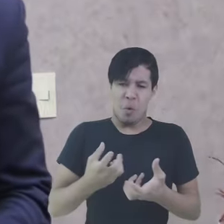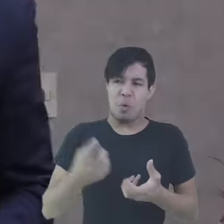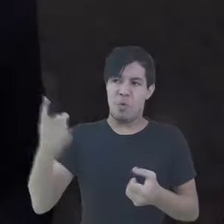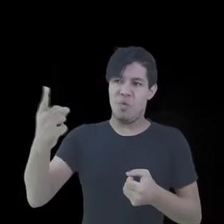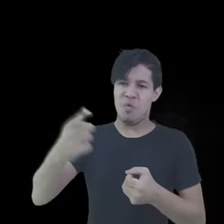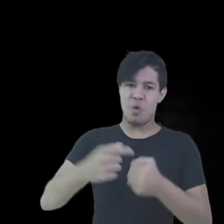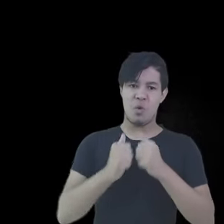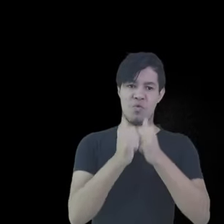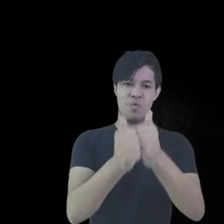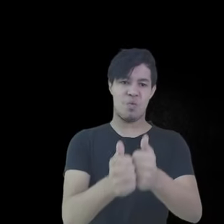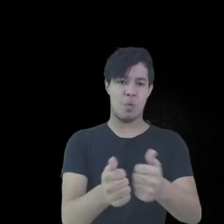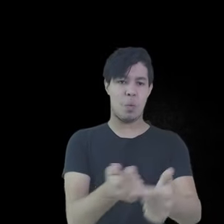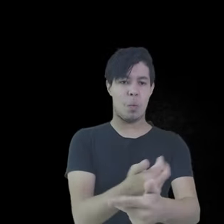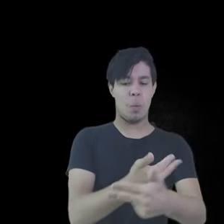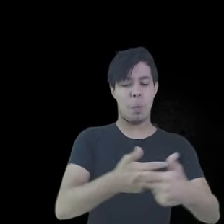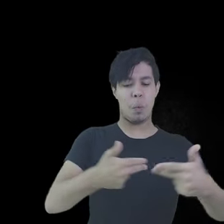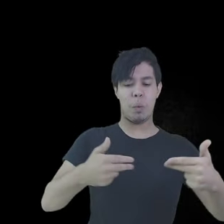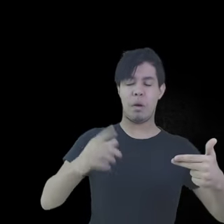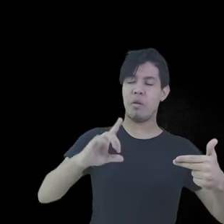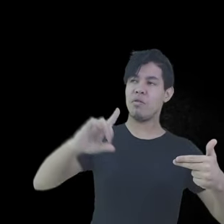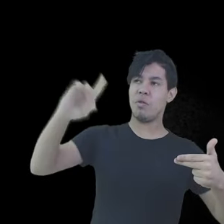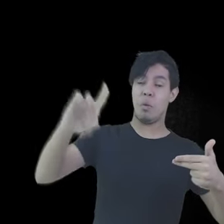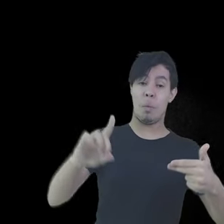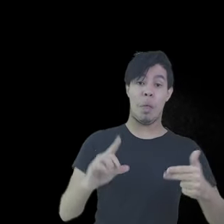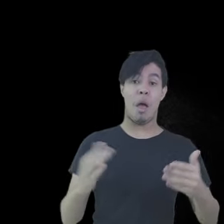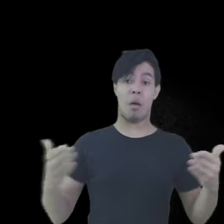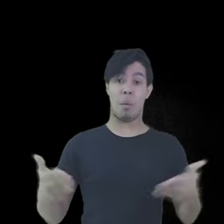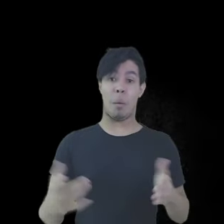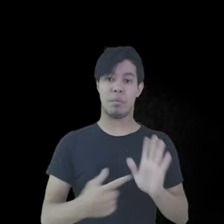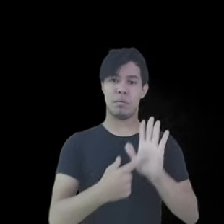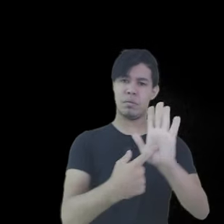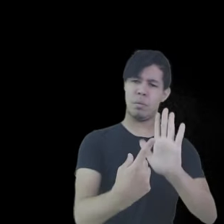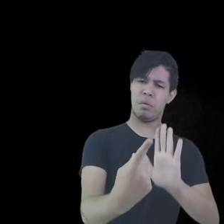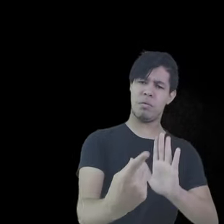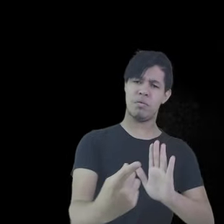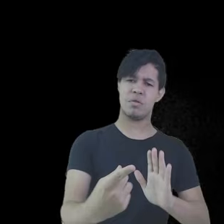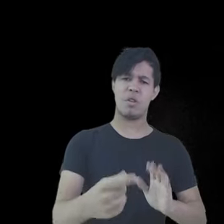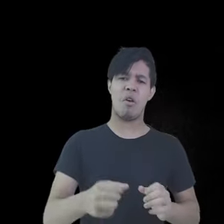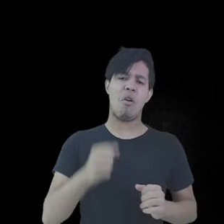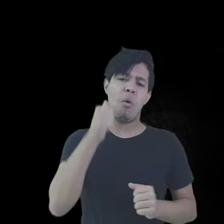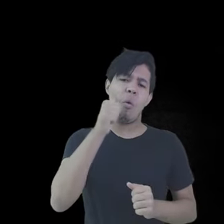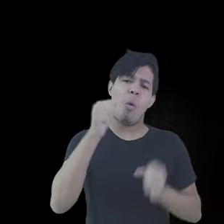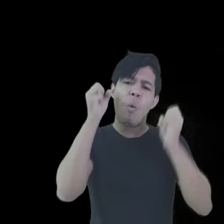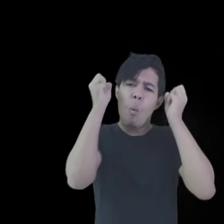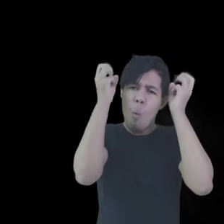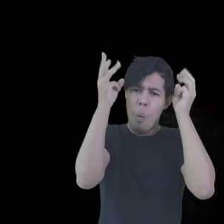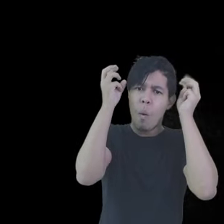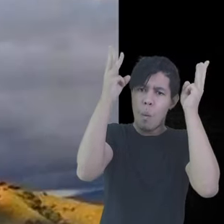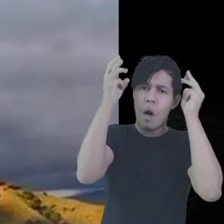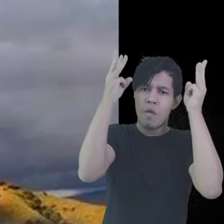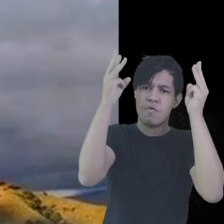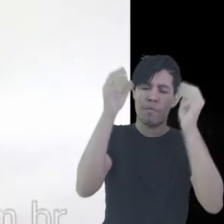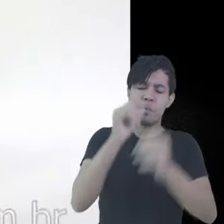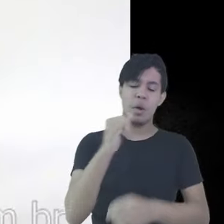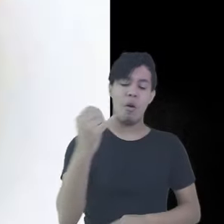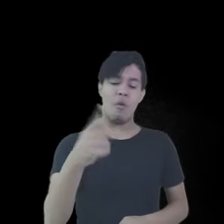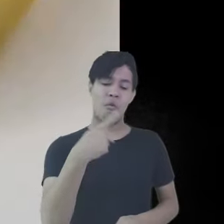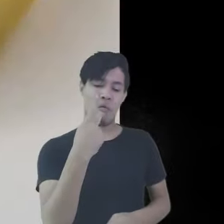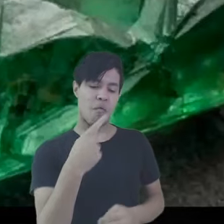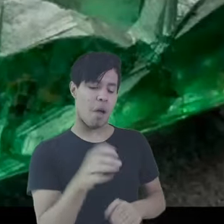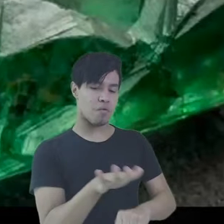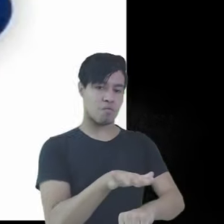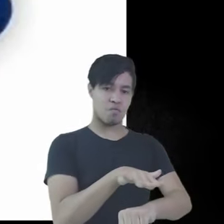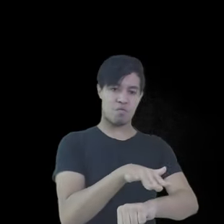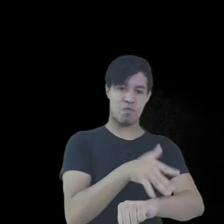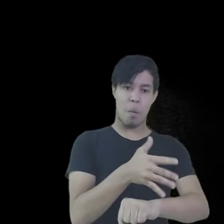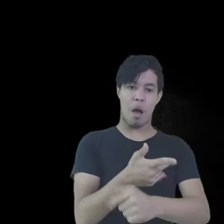juízo. Eu vou mostrar para você um texto, aonde Ellen White, essa autora americana, nos fala sobre a glória que será no